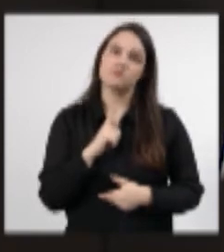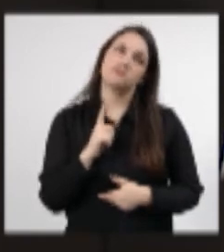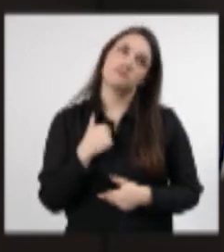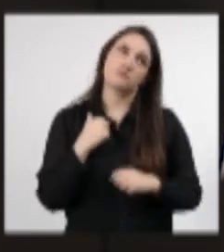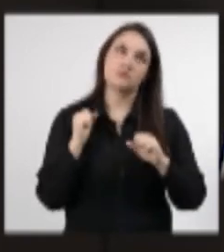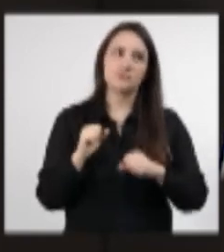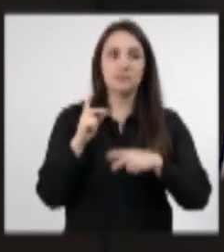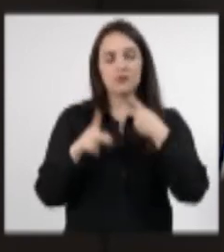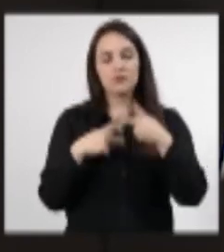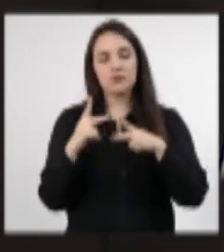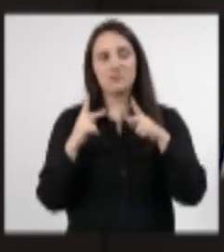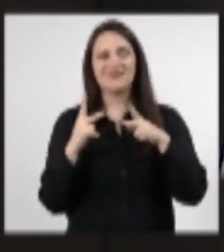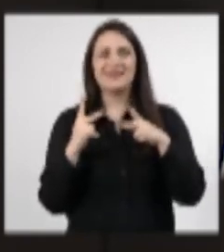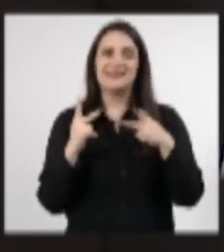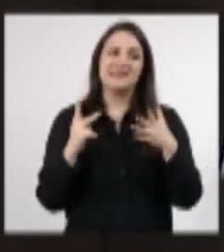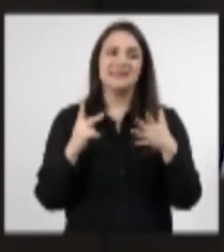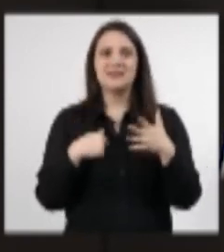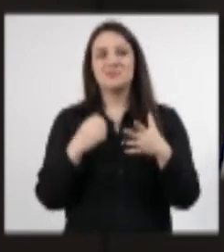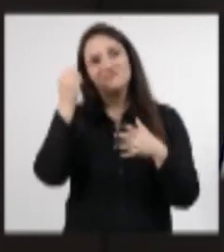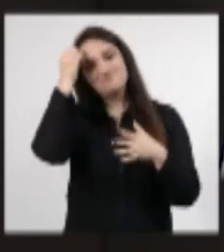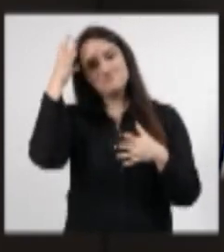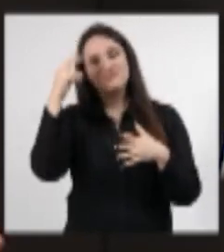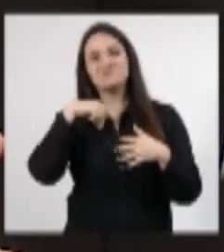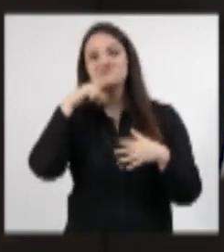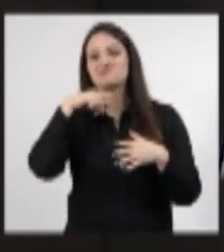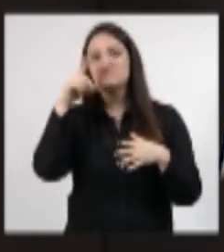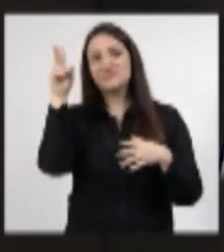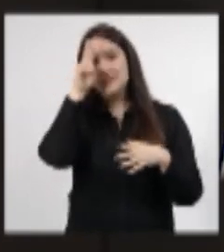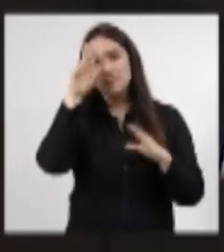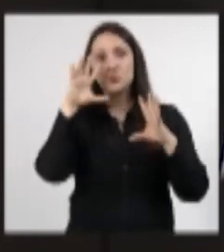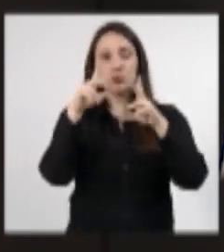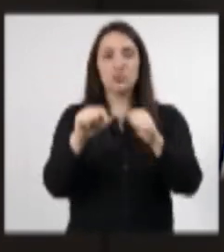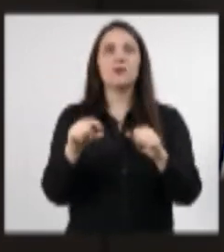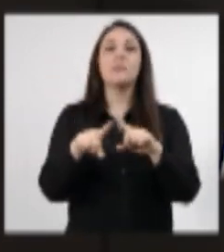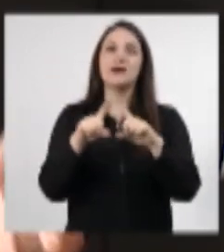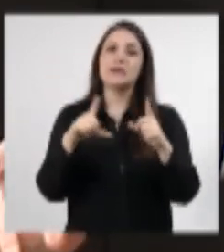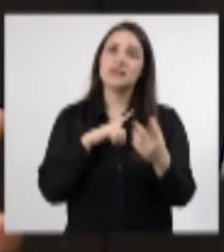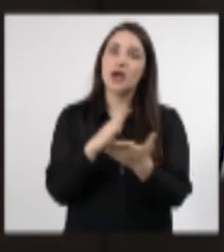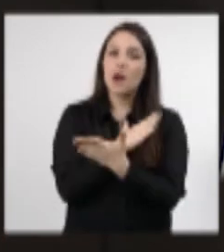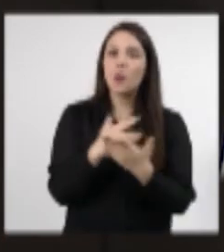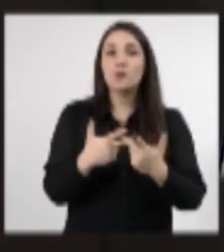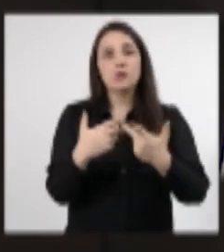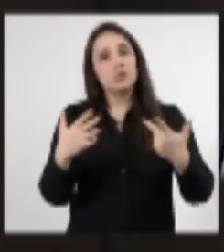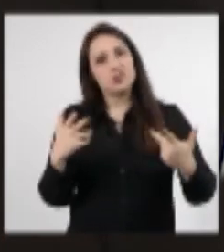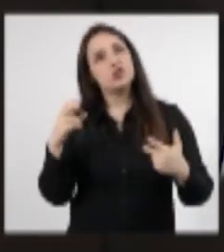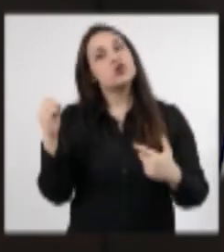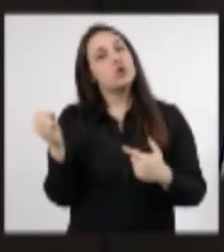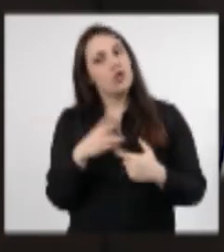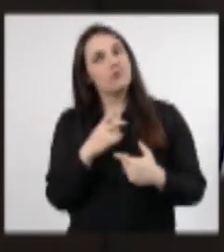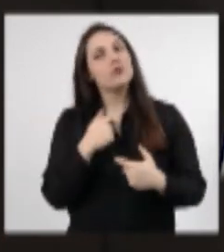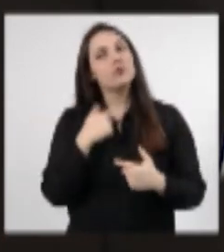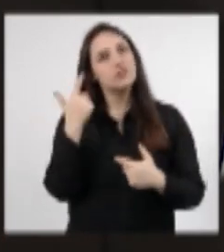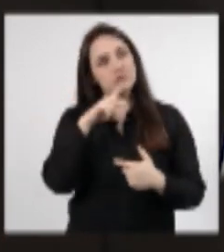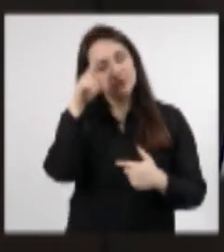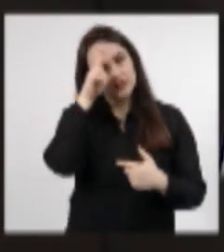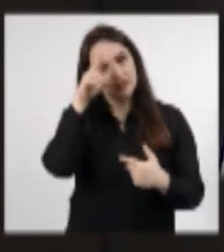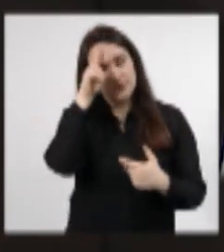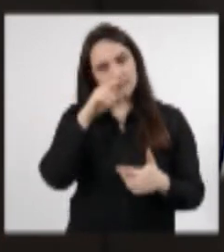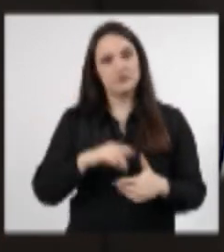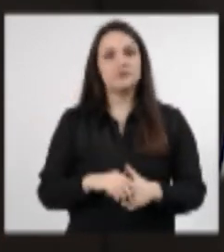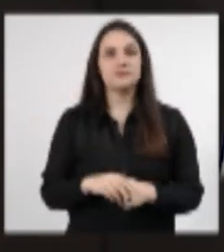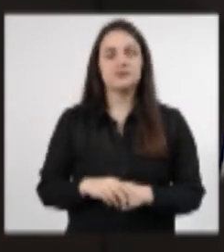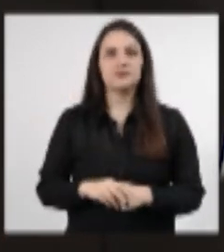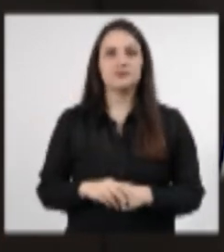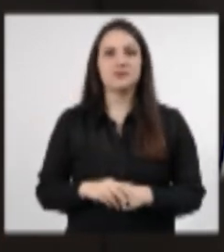Eu poderia cometer um pecado de não falar todos, porque realmente é impossível fazer isso agora, mas a gente destaca algumas situações agora mais recentes